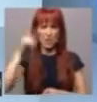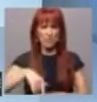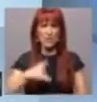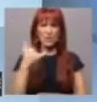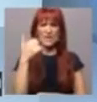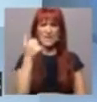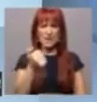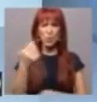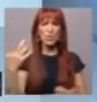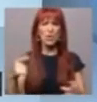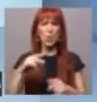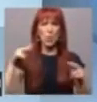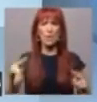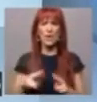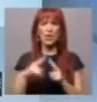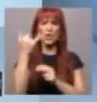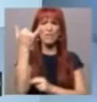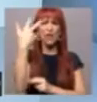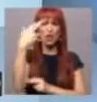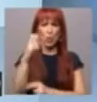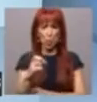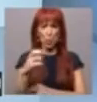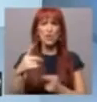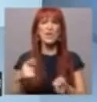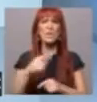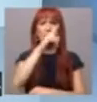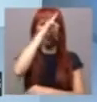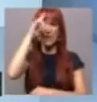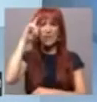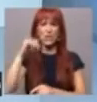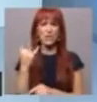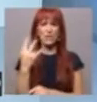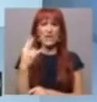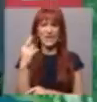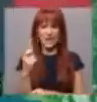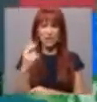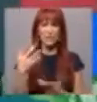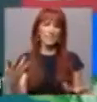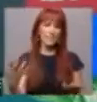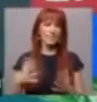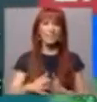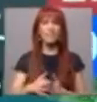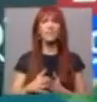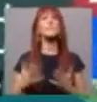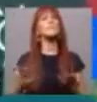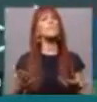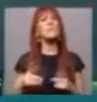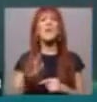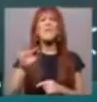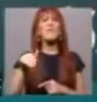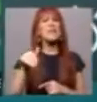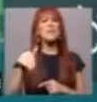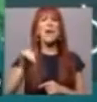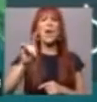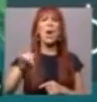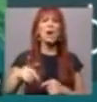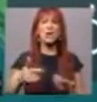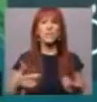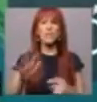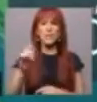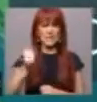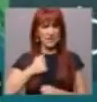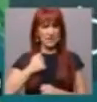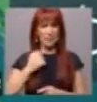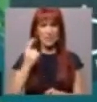25 graus, Paris com 28 graus e Madrid com 23 graus. Bom. Para o fim de semana? Para